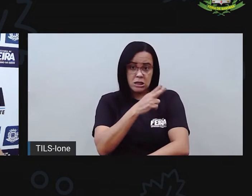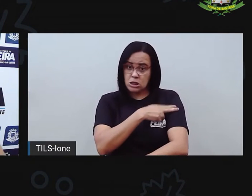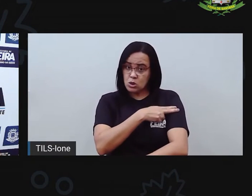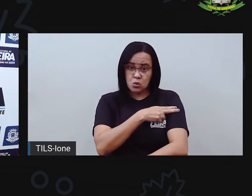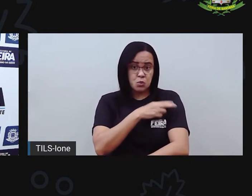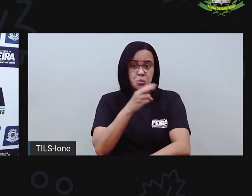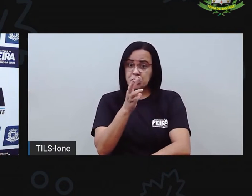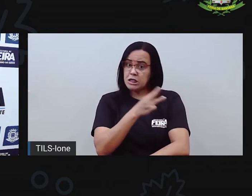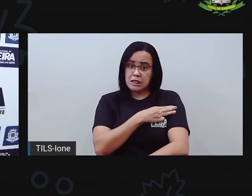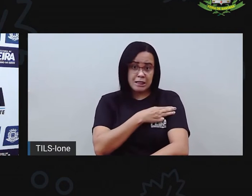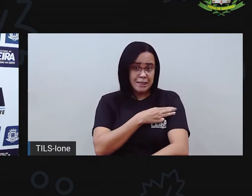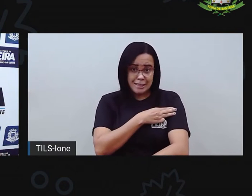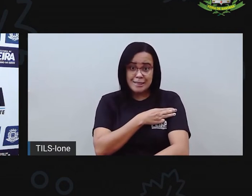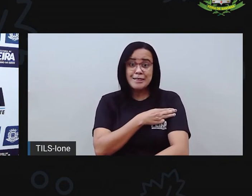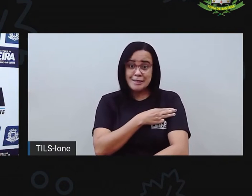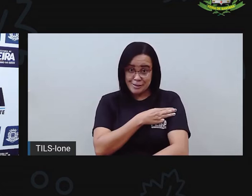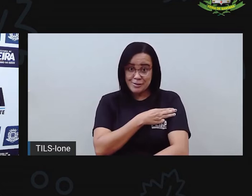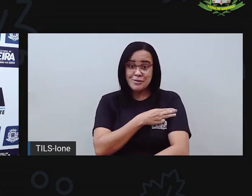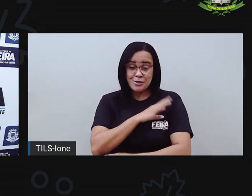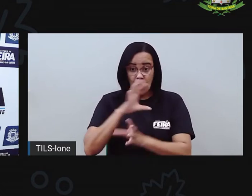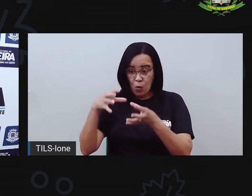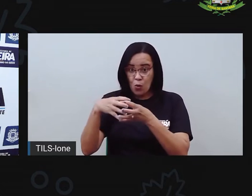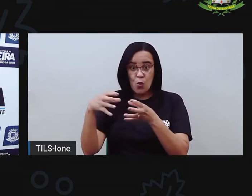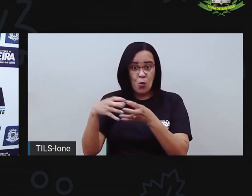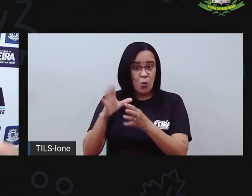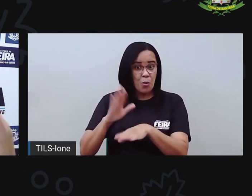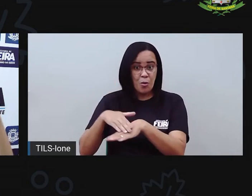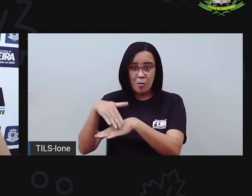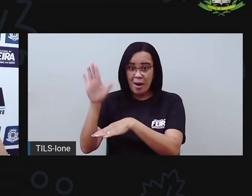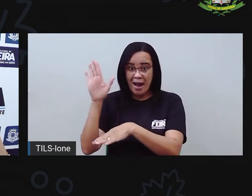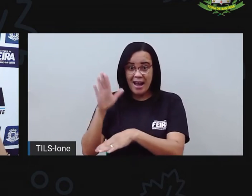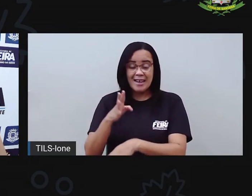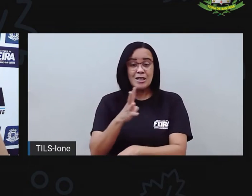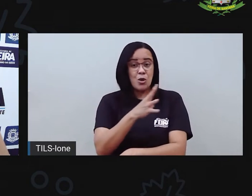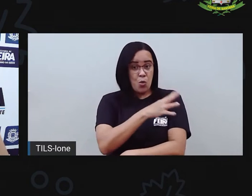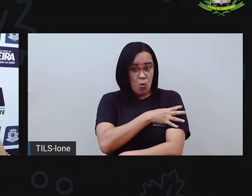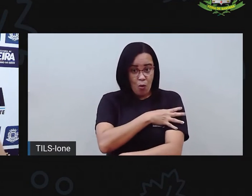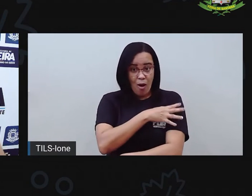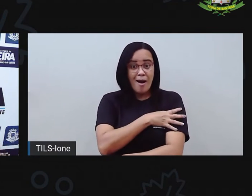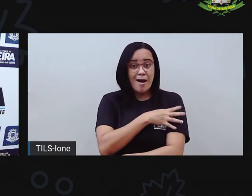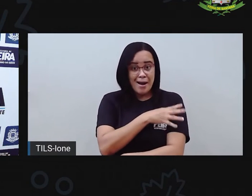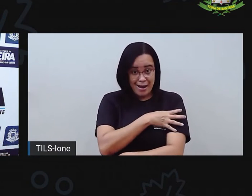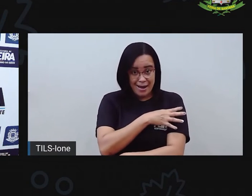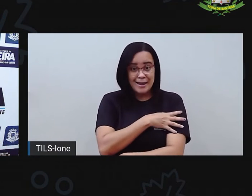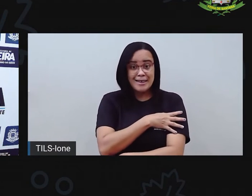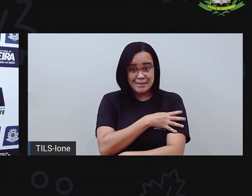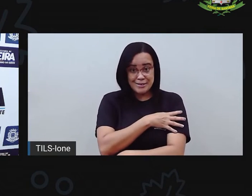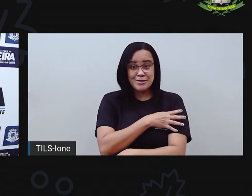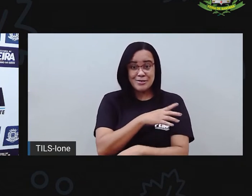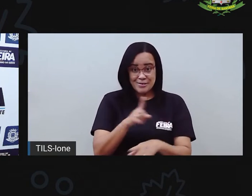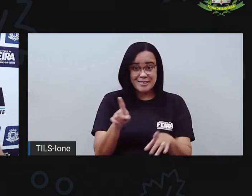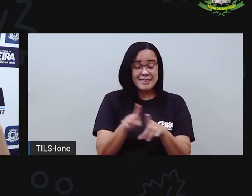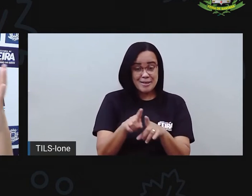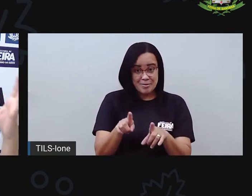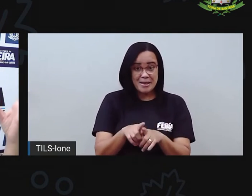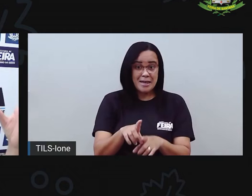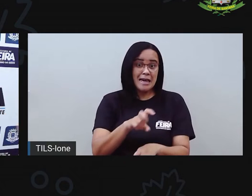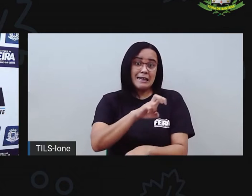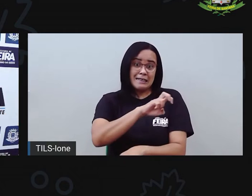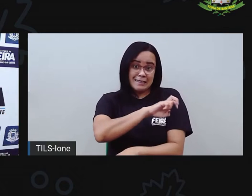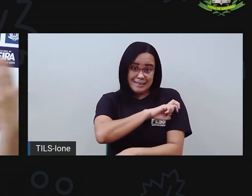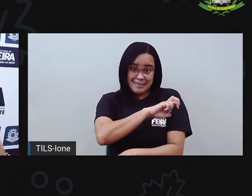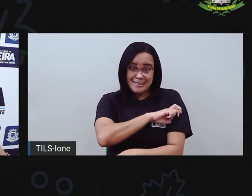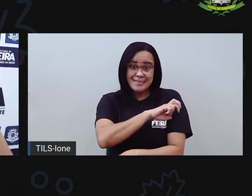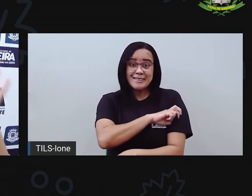Tem a do terceiro, que é maior que a do segundo. Tem a do quarto, que é maior que a do terceiro. Tem a do